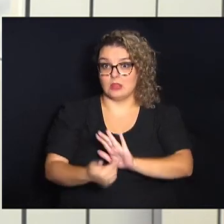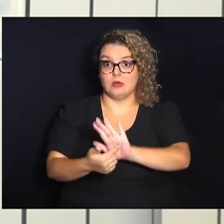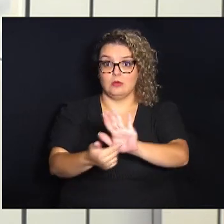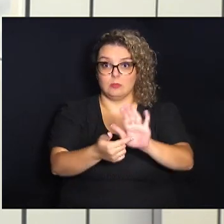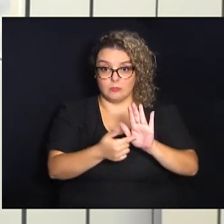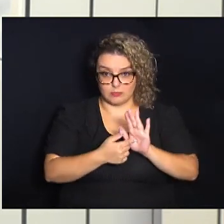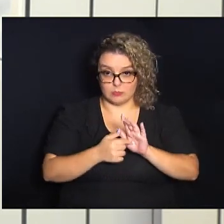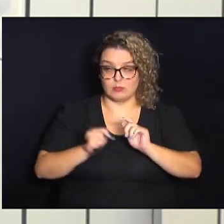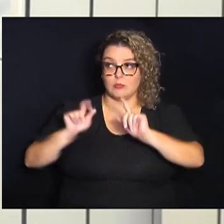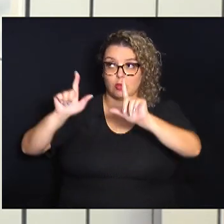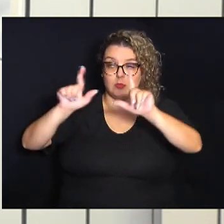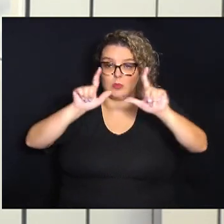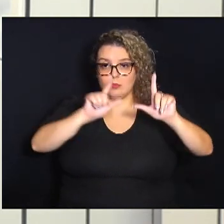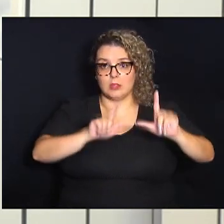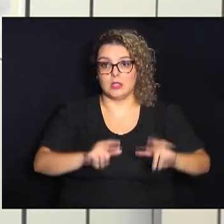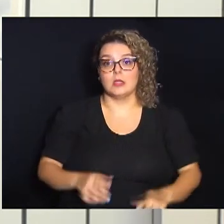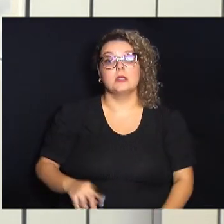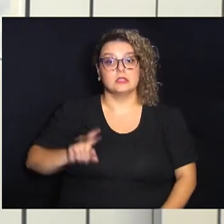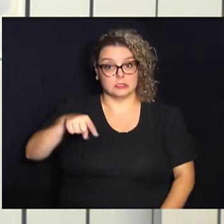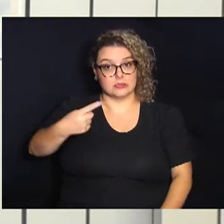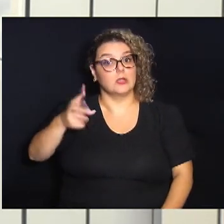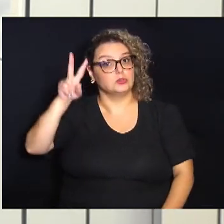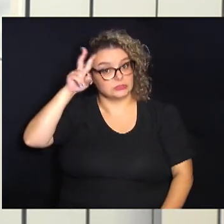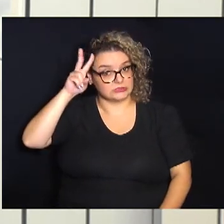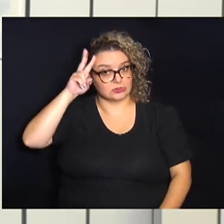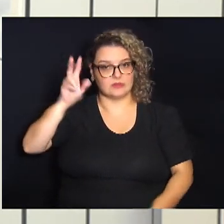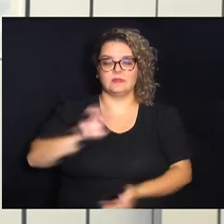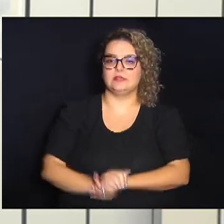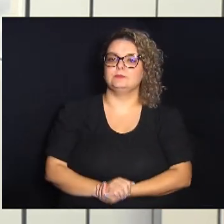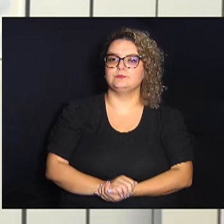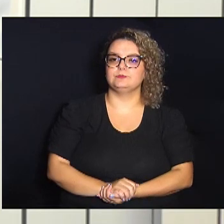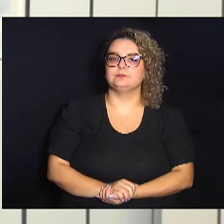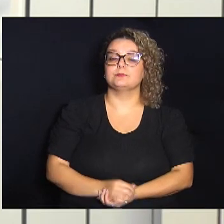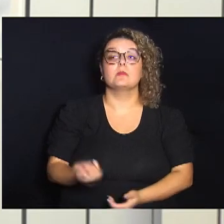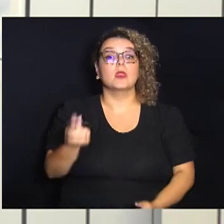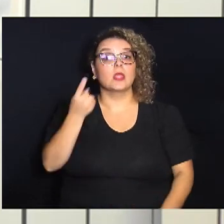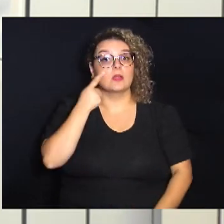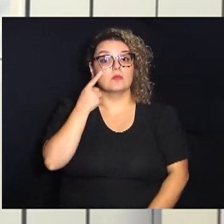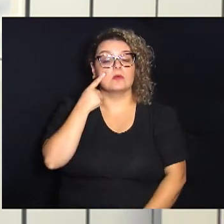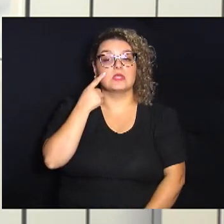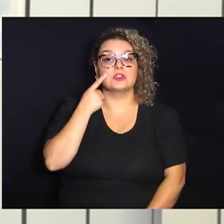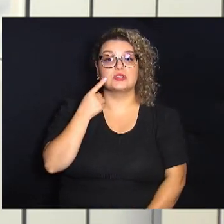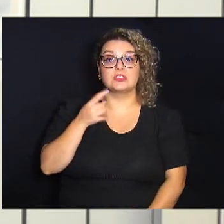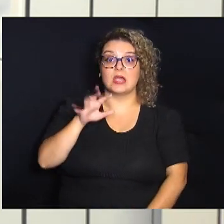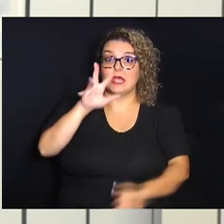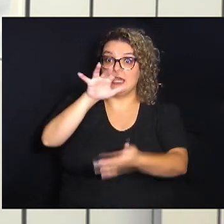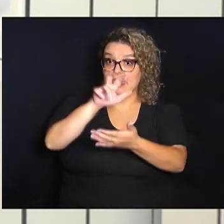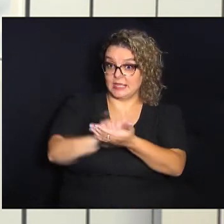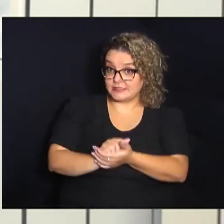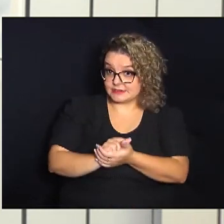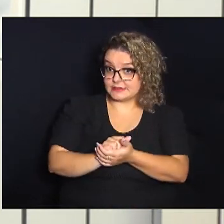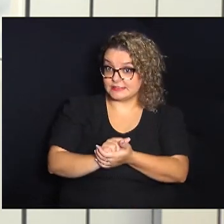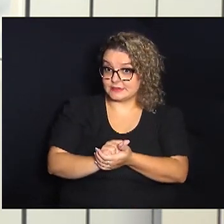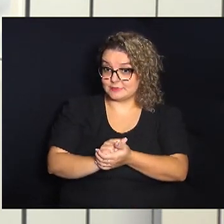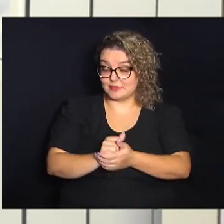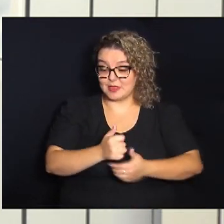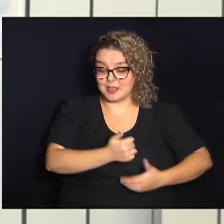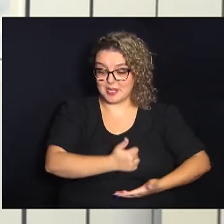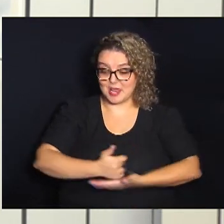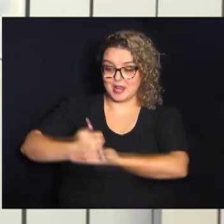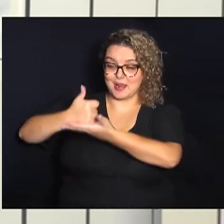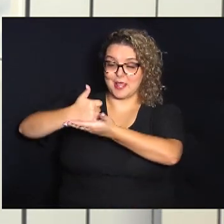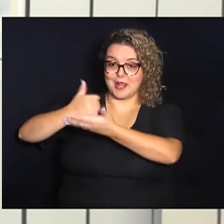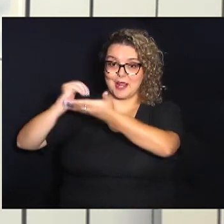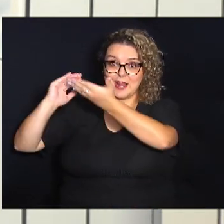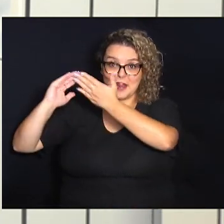com placas. Então, a partir da próxima segunda-feira, hein? E olha só, as inscrições para a Taça das Favelas já